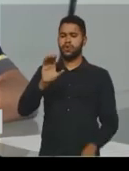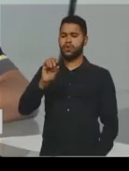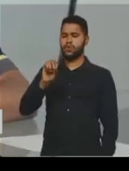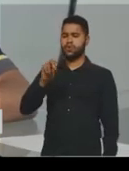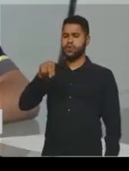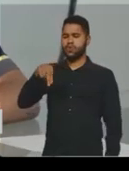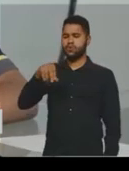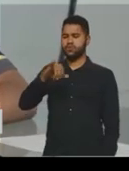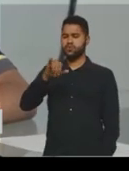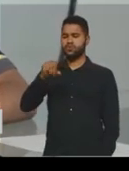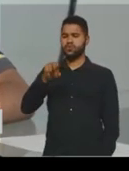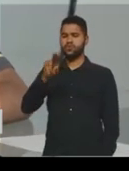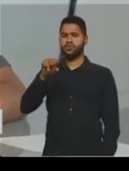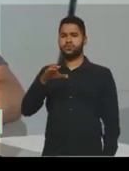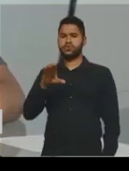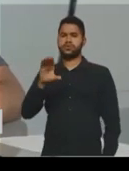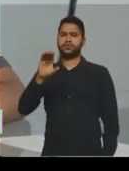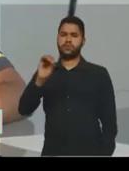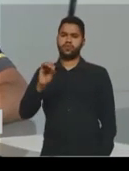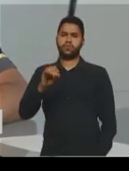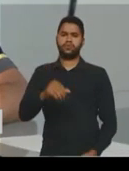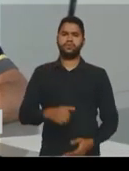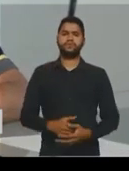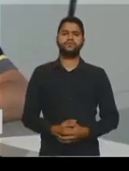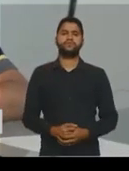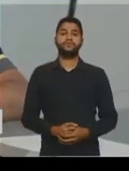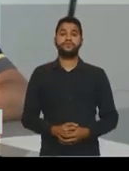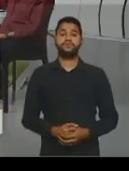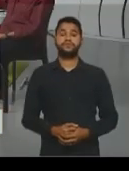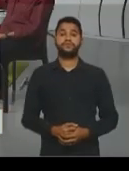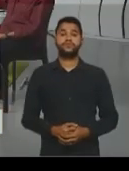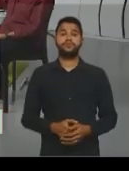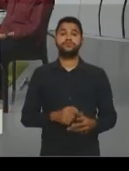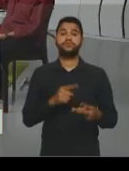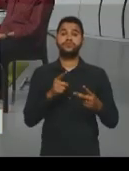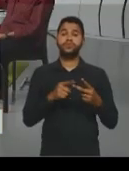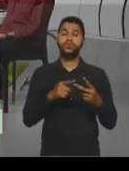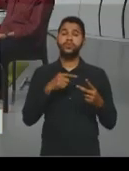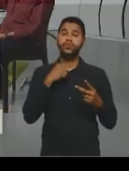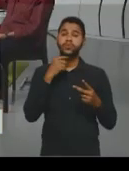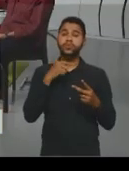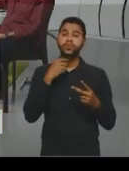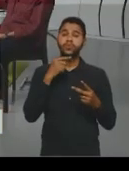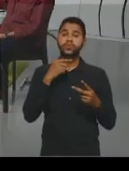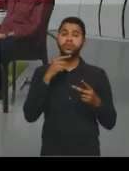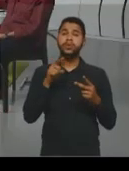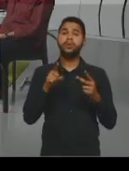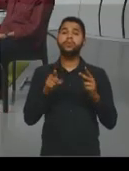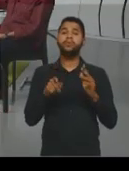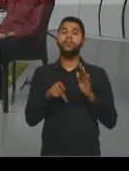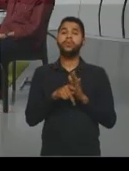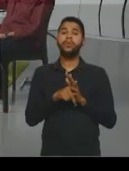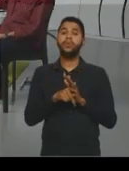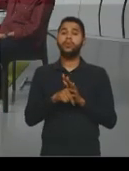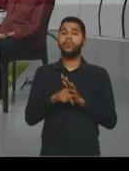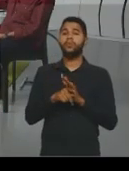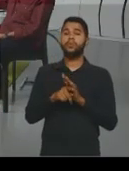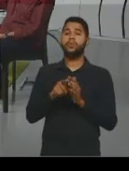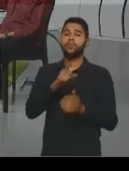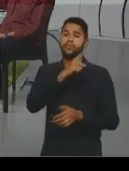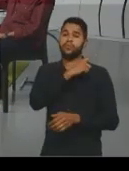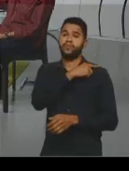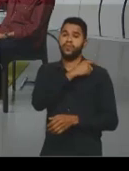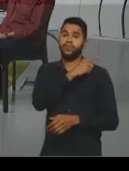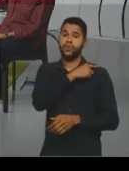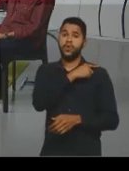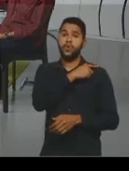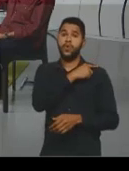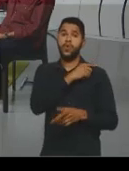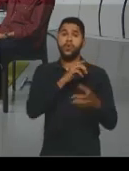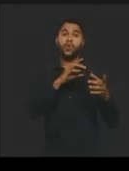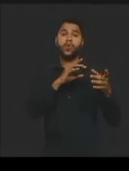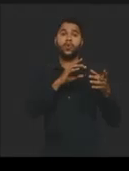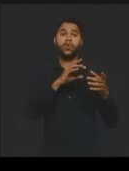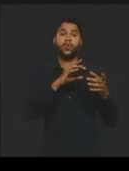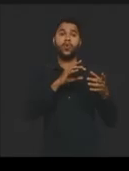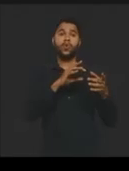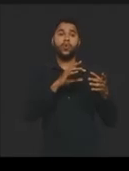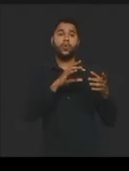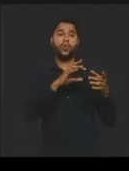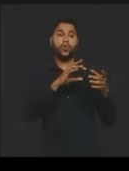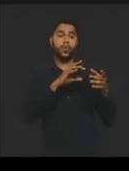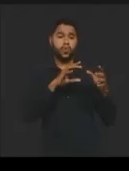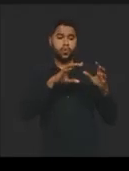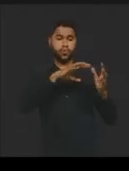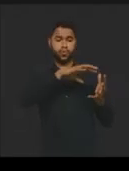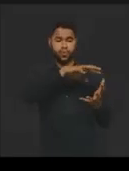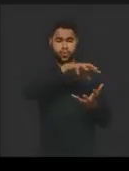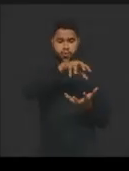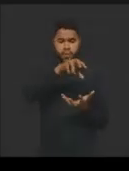conjunction, ok? Ok. Nossa próxima dúvida é uma dúvida de 1º ano. O continente africano é vítima do estereótipo?